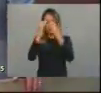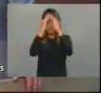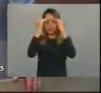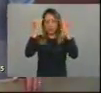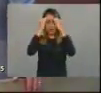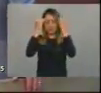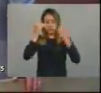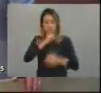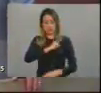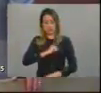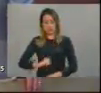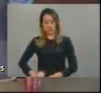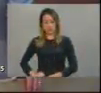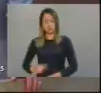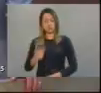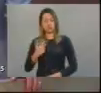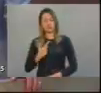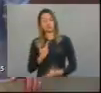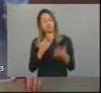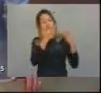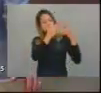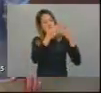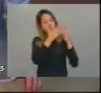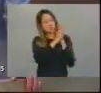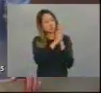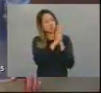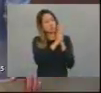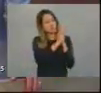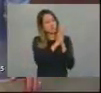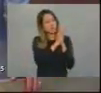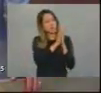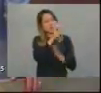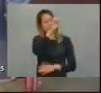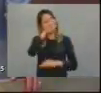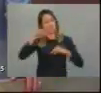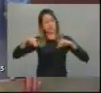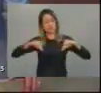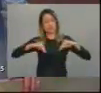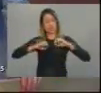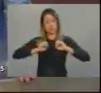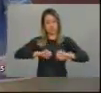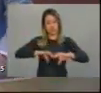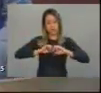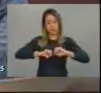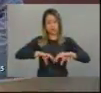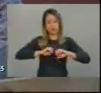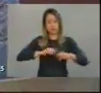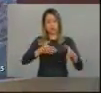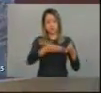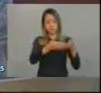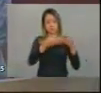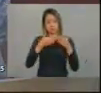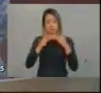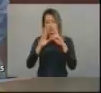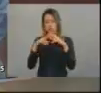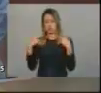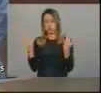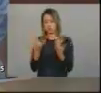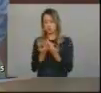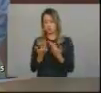ele um pedido de audiência no Ministério da Educação para que a gente possa ser